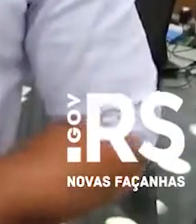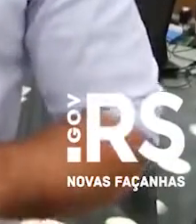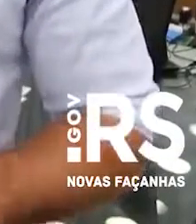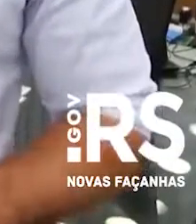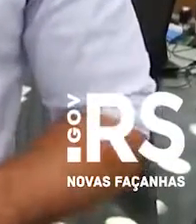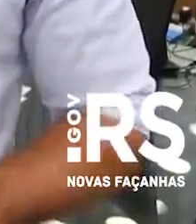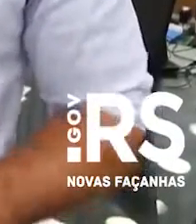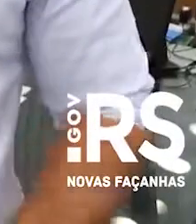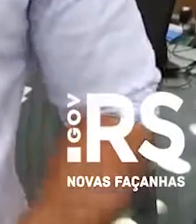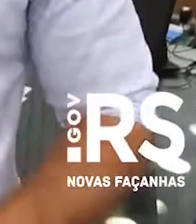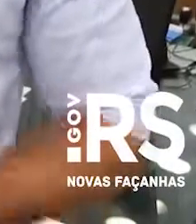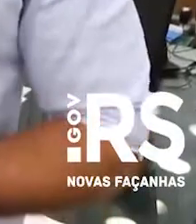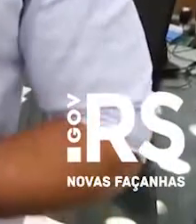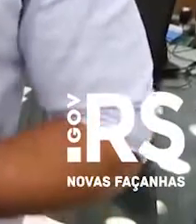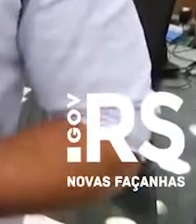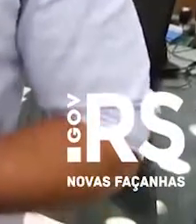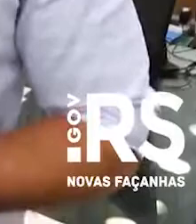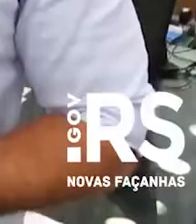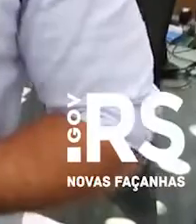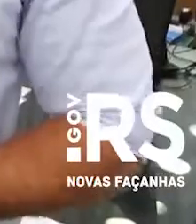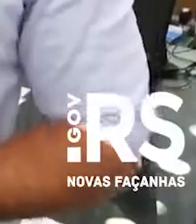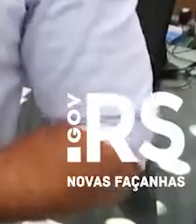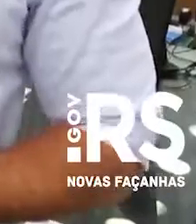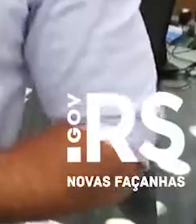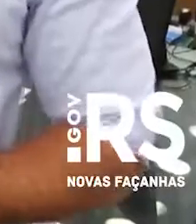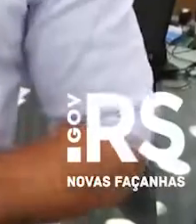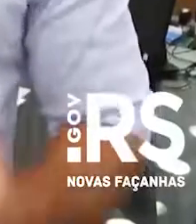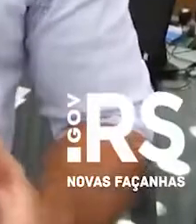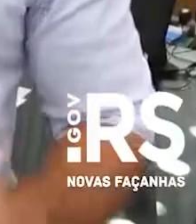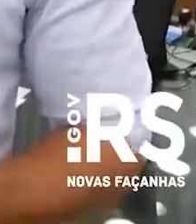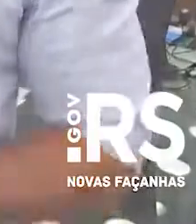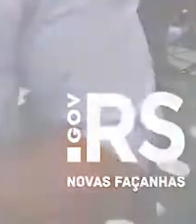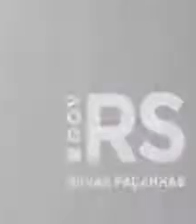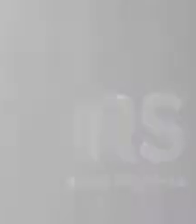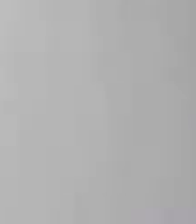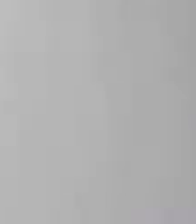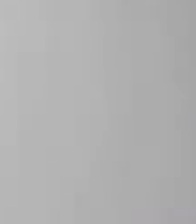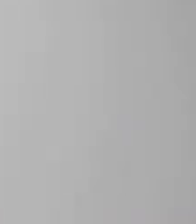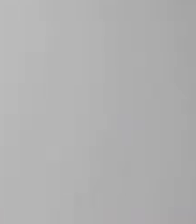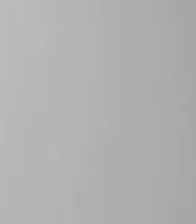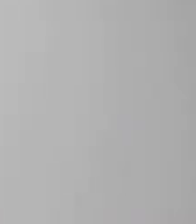integral. Mais uma vez, sem absolutamente nenhuma cobrança extra.